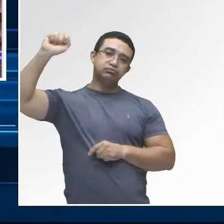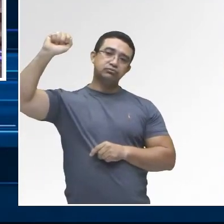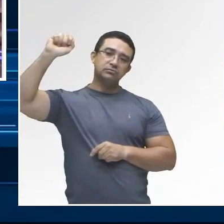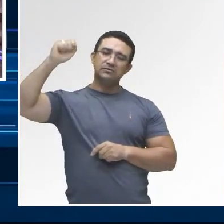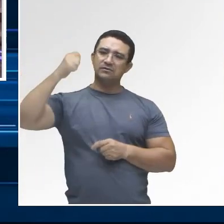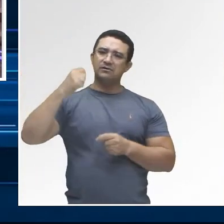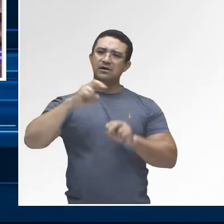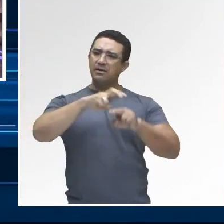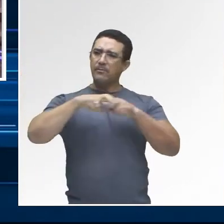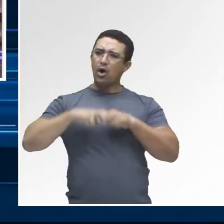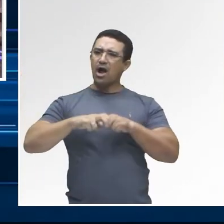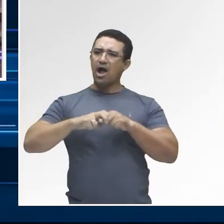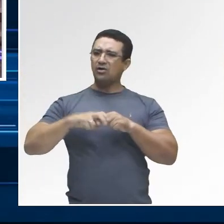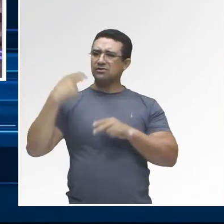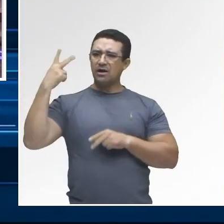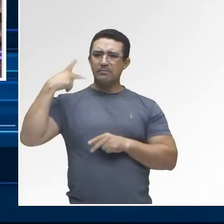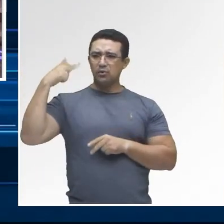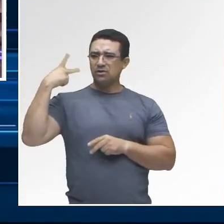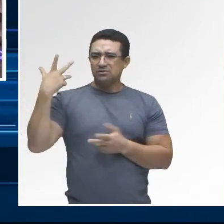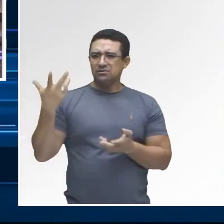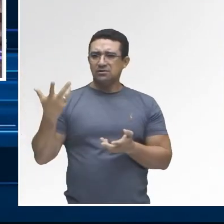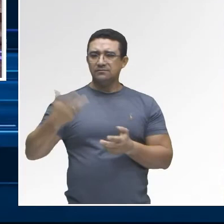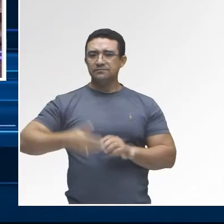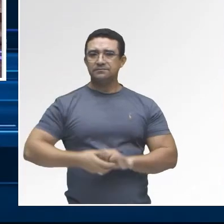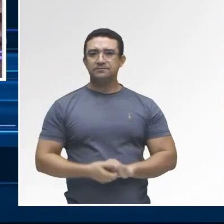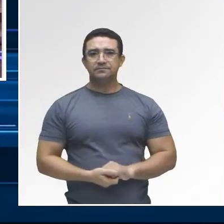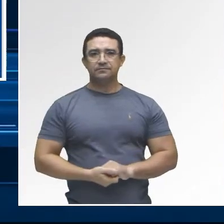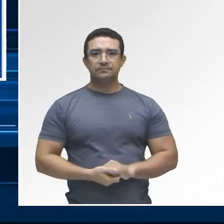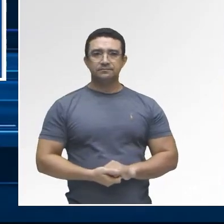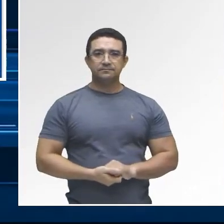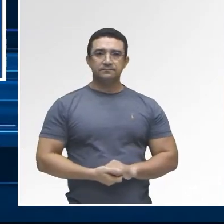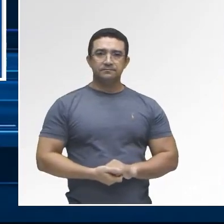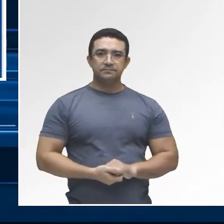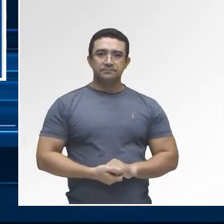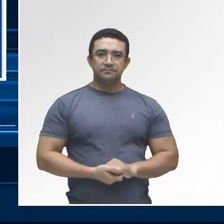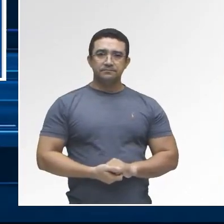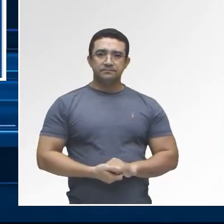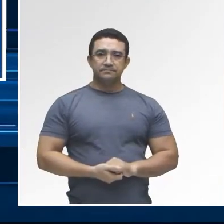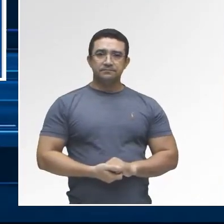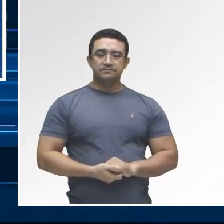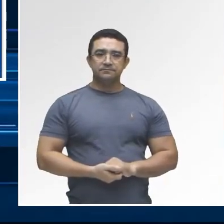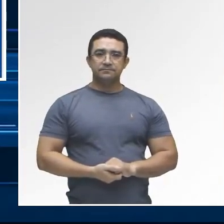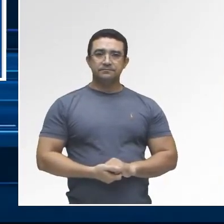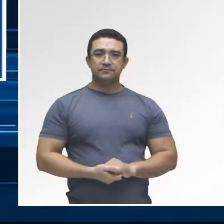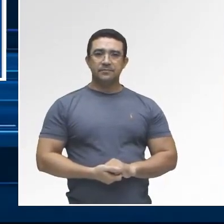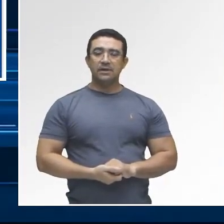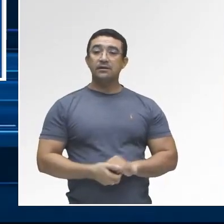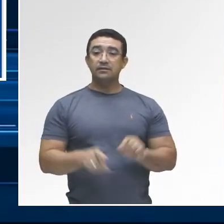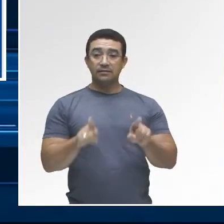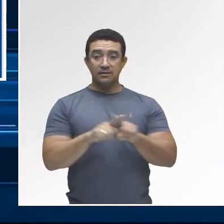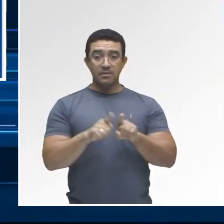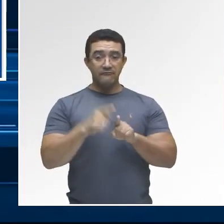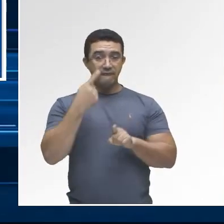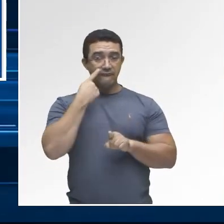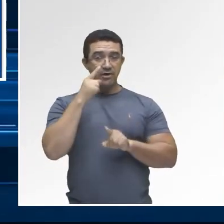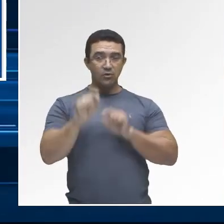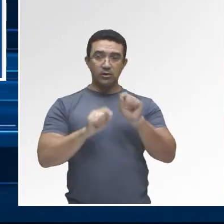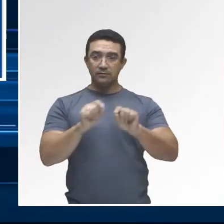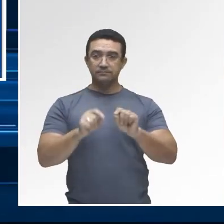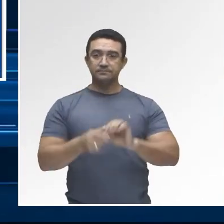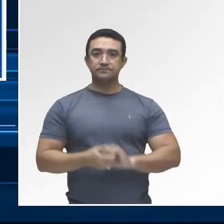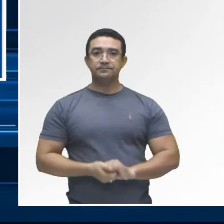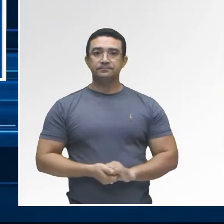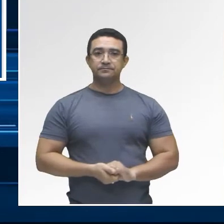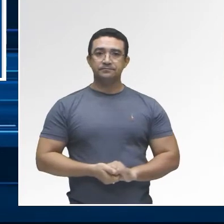político? Esquisito esse protesto, né? Enfim. Seguindo aqui nos nossos conteúdos, aí nós vamos ver, gente,